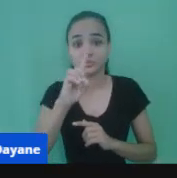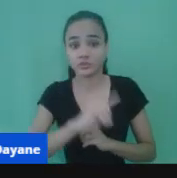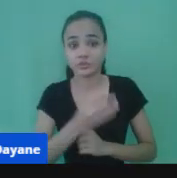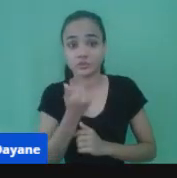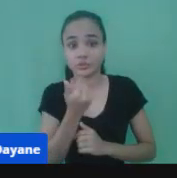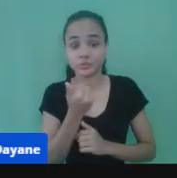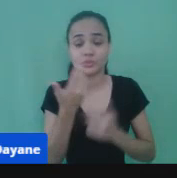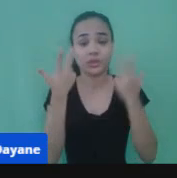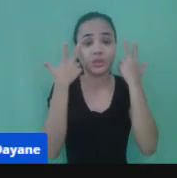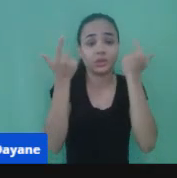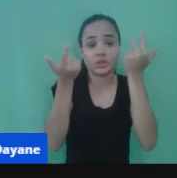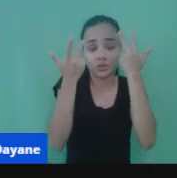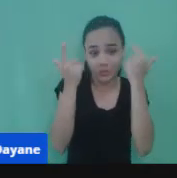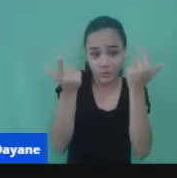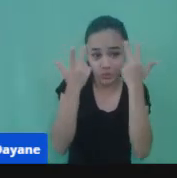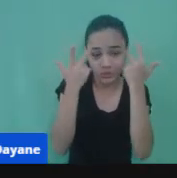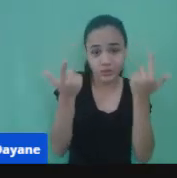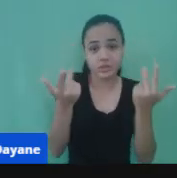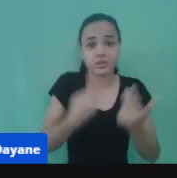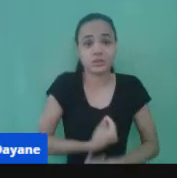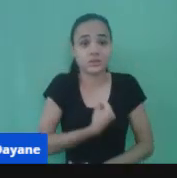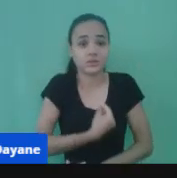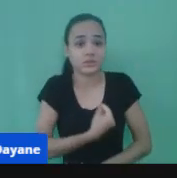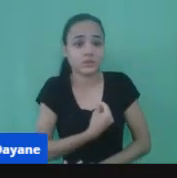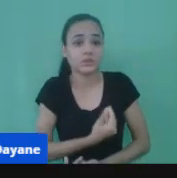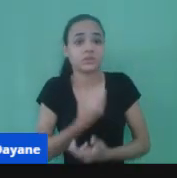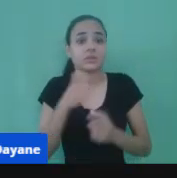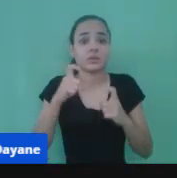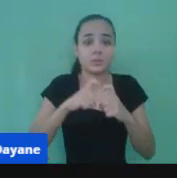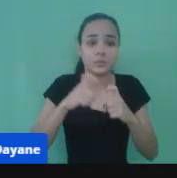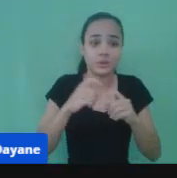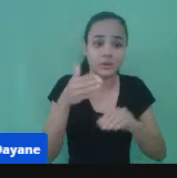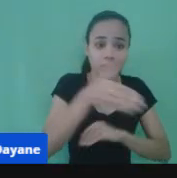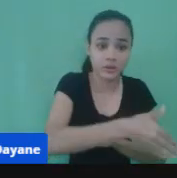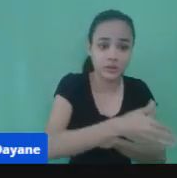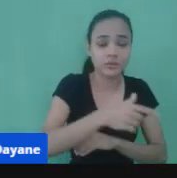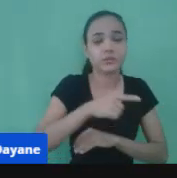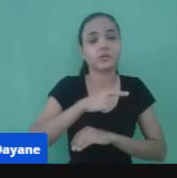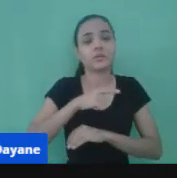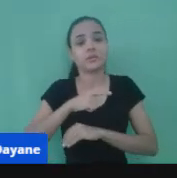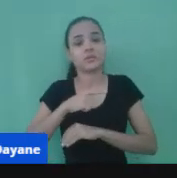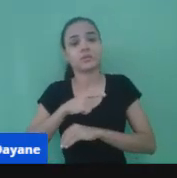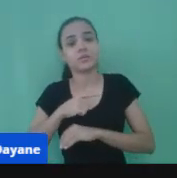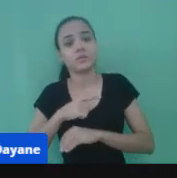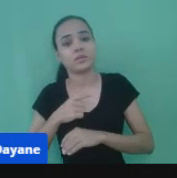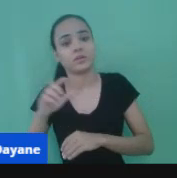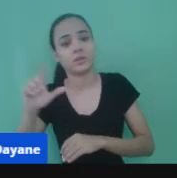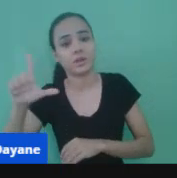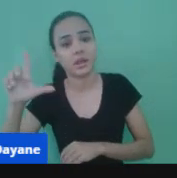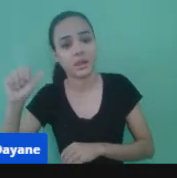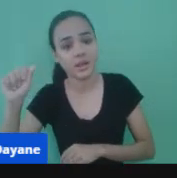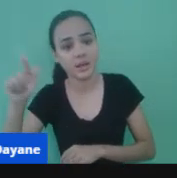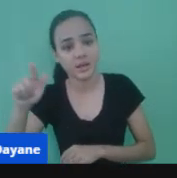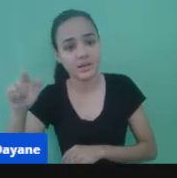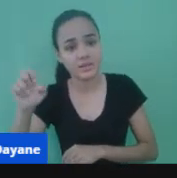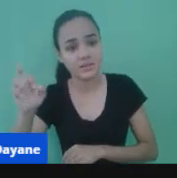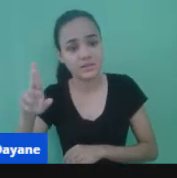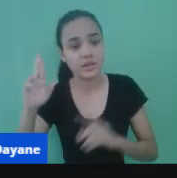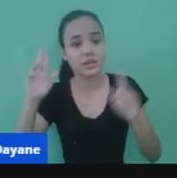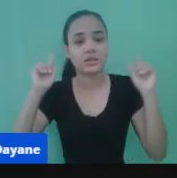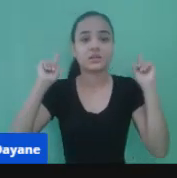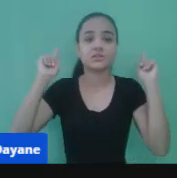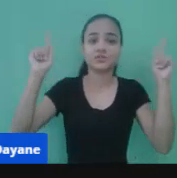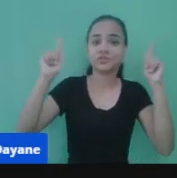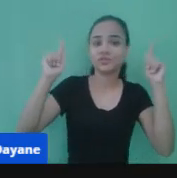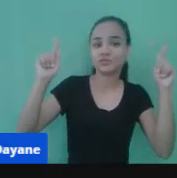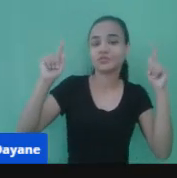ambiente todo, ir ao médico, ter lazer, essas coisas que a gente vai medindo, né? Podemos dizer assim,